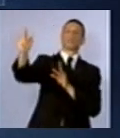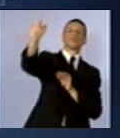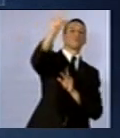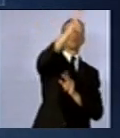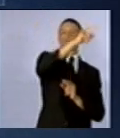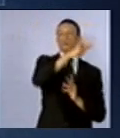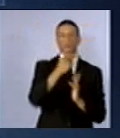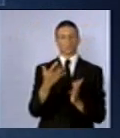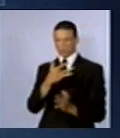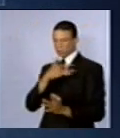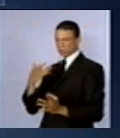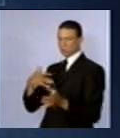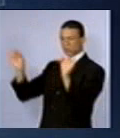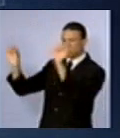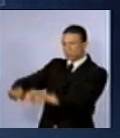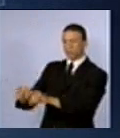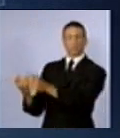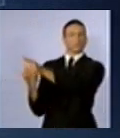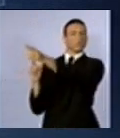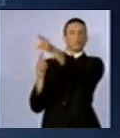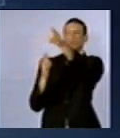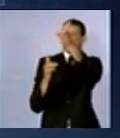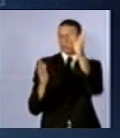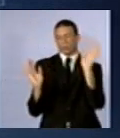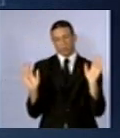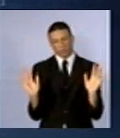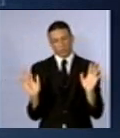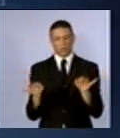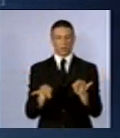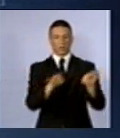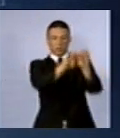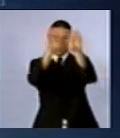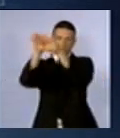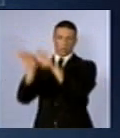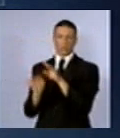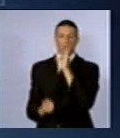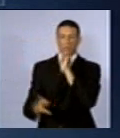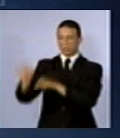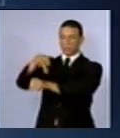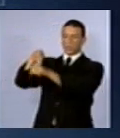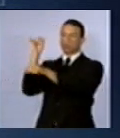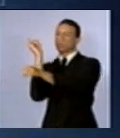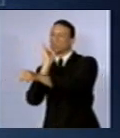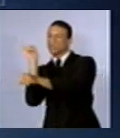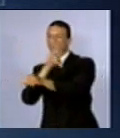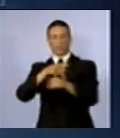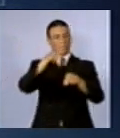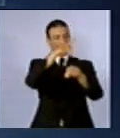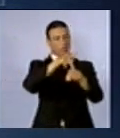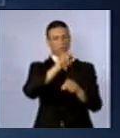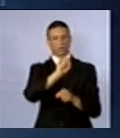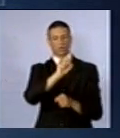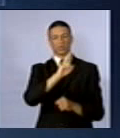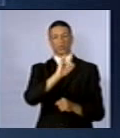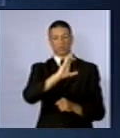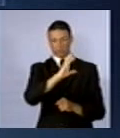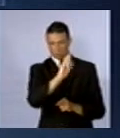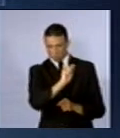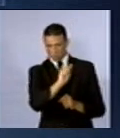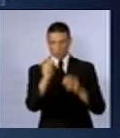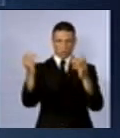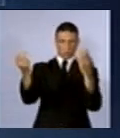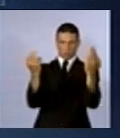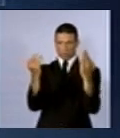com os critérios de saúde pública. Os padrões diferenciados de Itália e Suíça efetivamente vieram